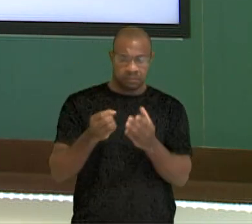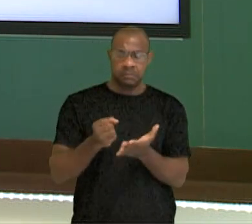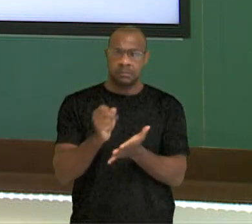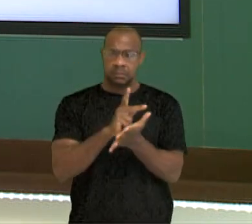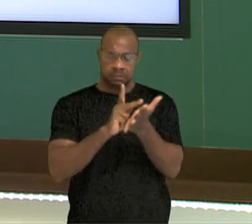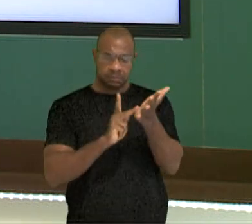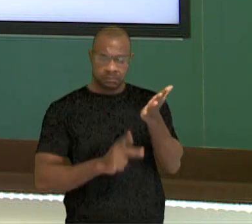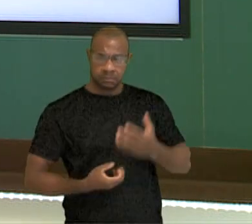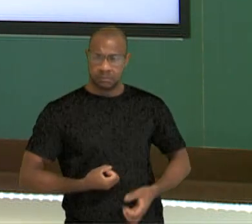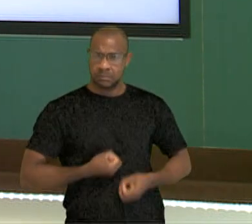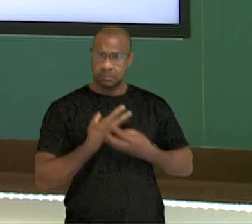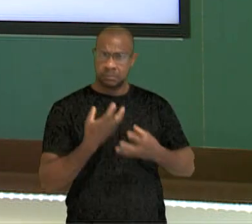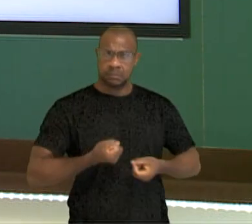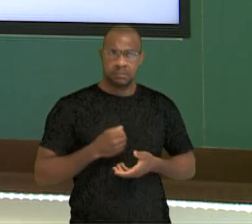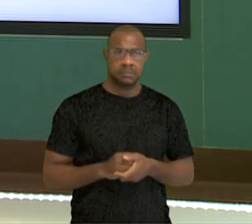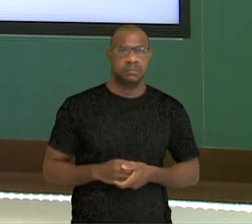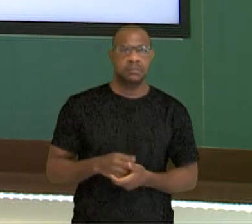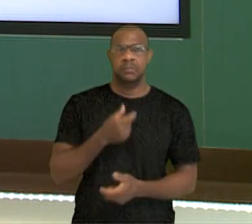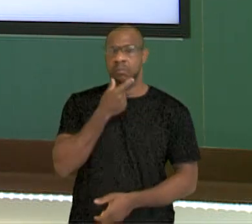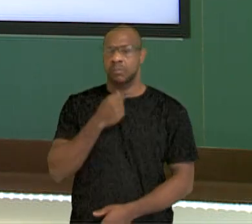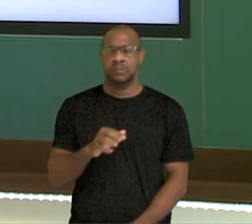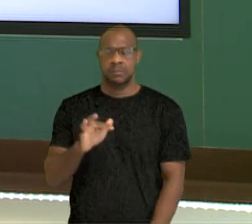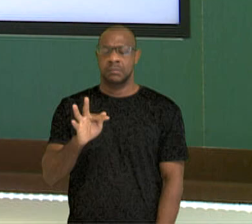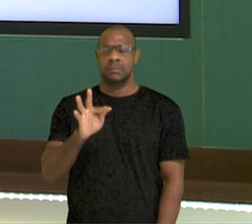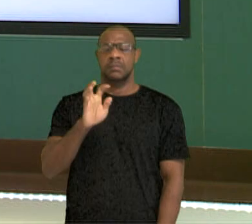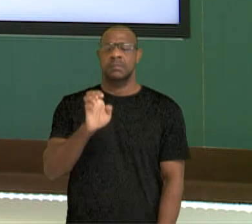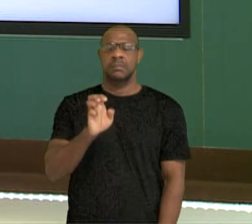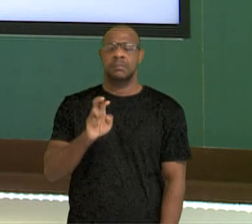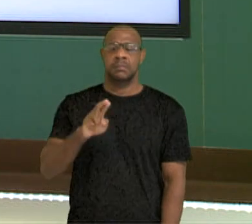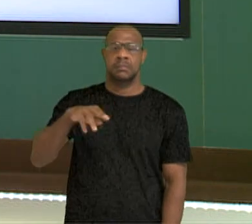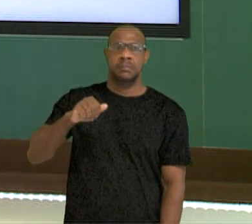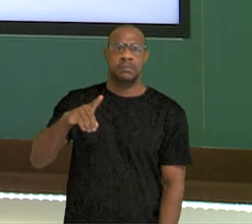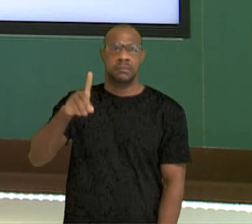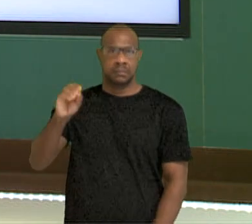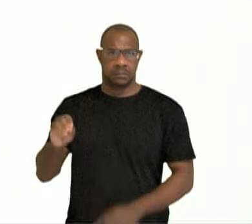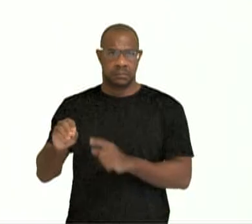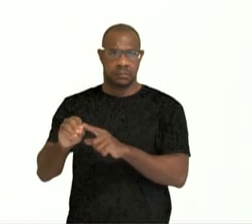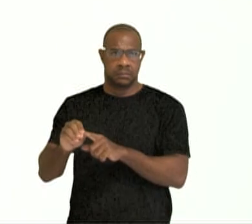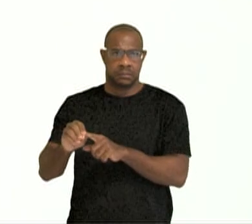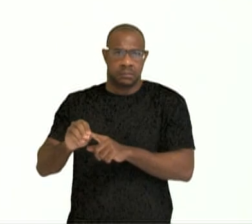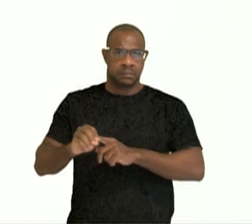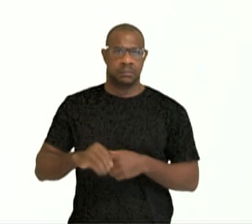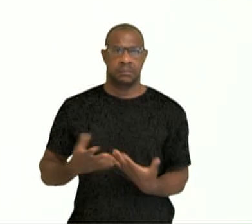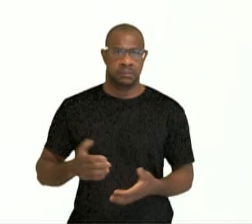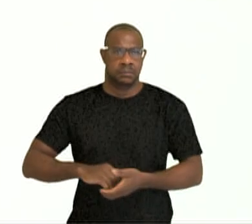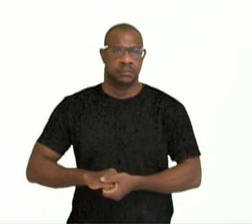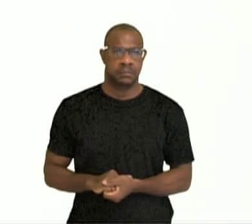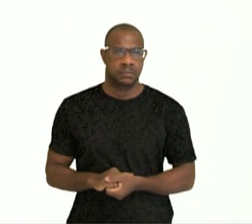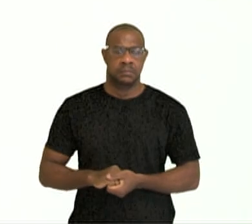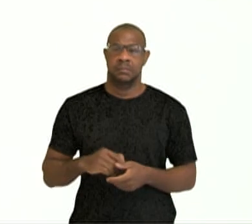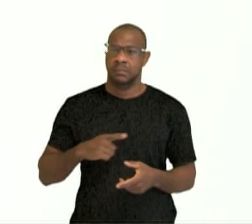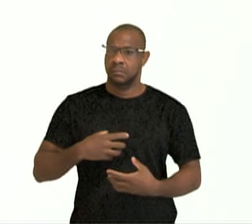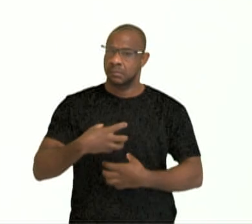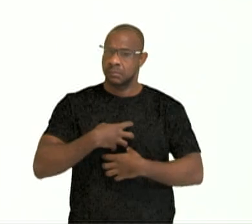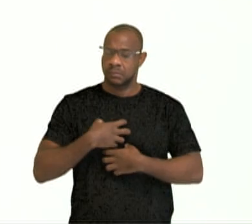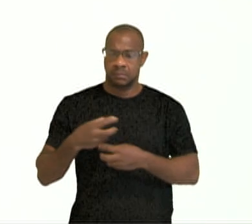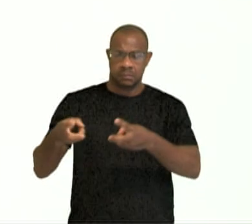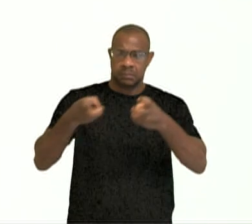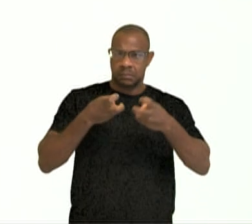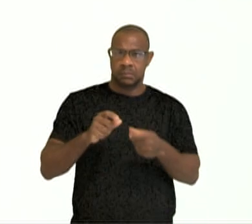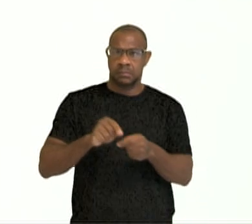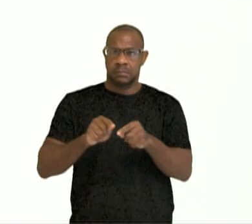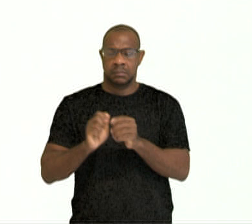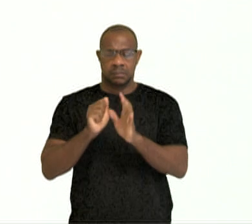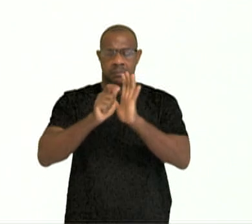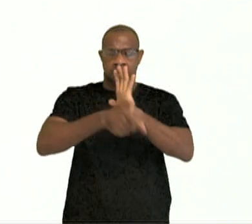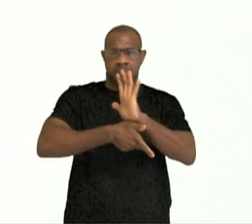dos maiores nomes da poesia portuguesa do Ocidente. Vamos reconhecer o efeito de sentido de algumas figuras de linguagem